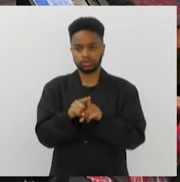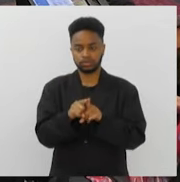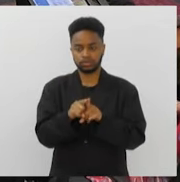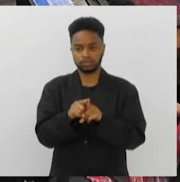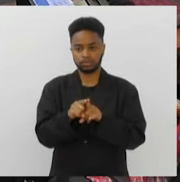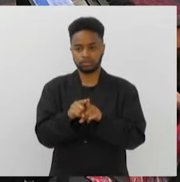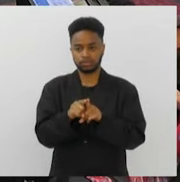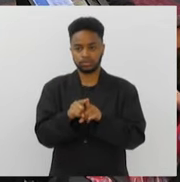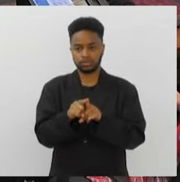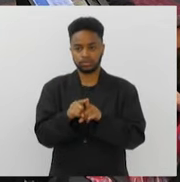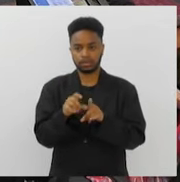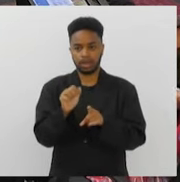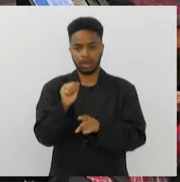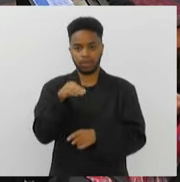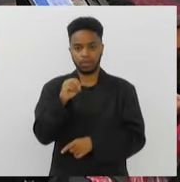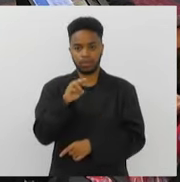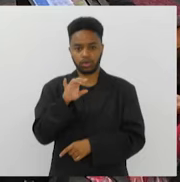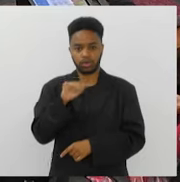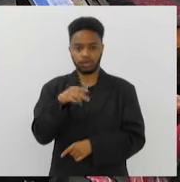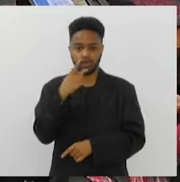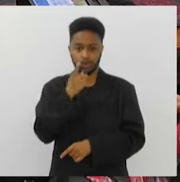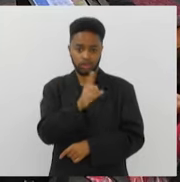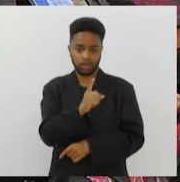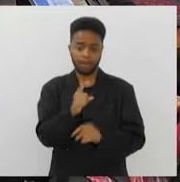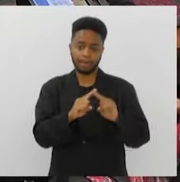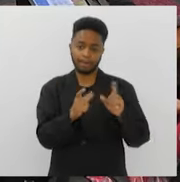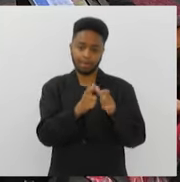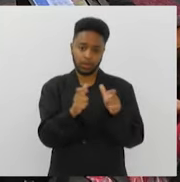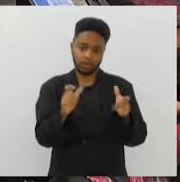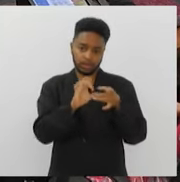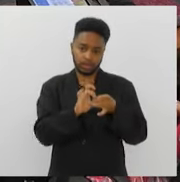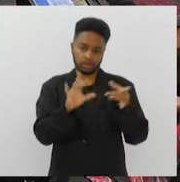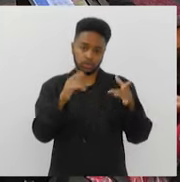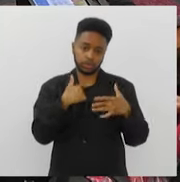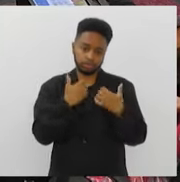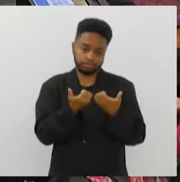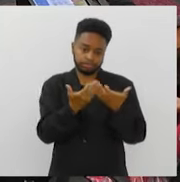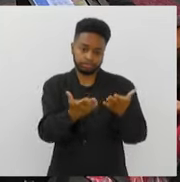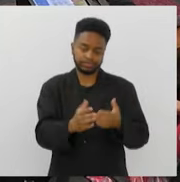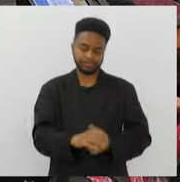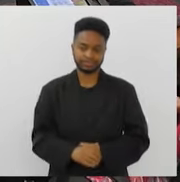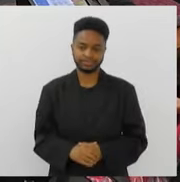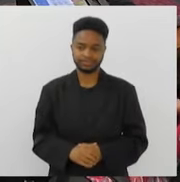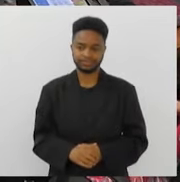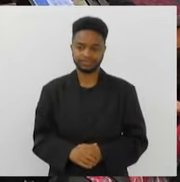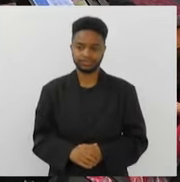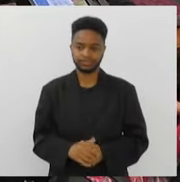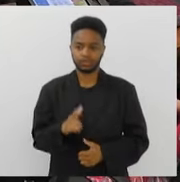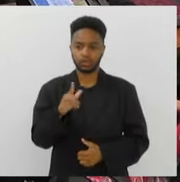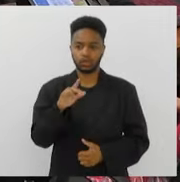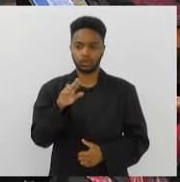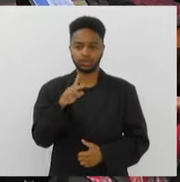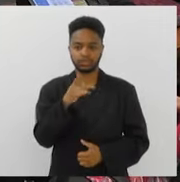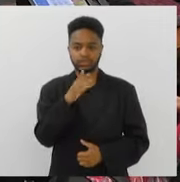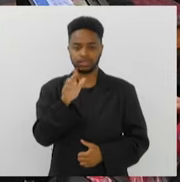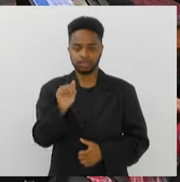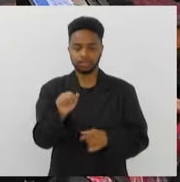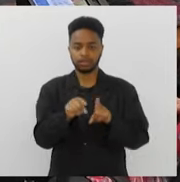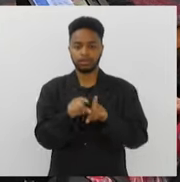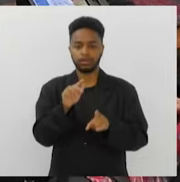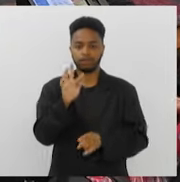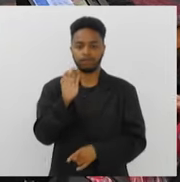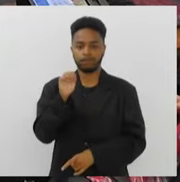A Mori negou, mas como a maioria dos autores permitiu, eu estou concedendo aqui. Lucinha, Fran,